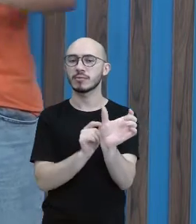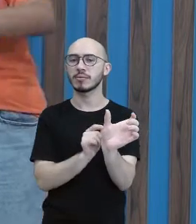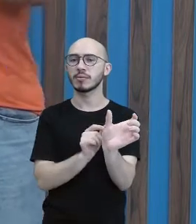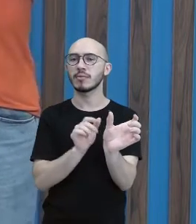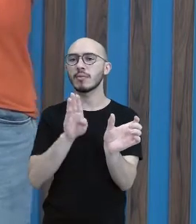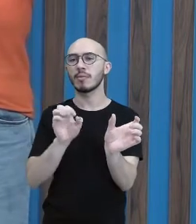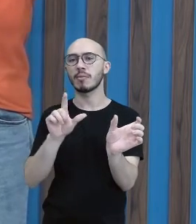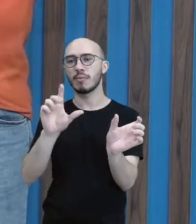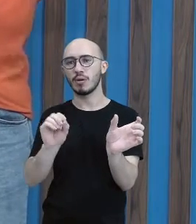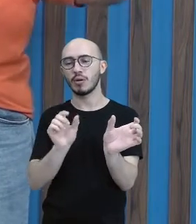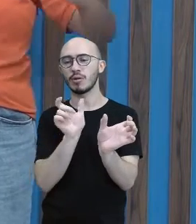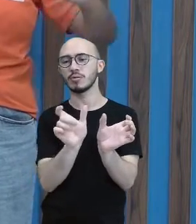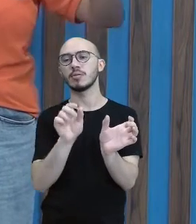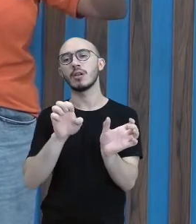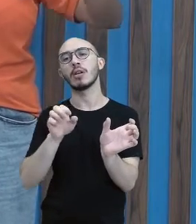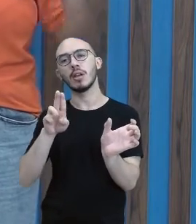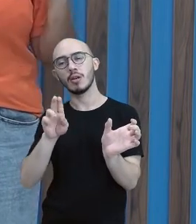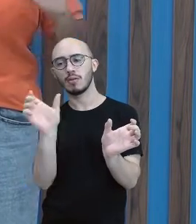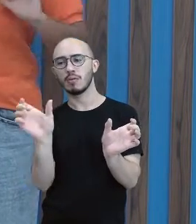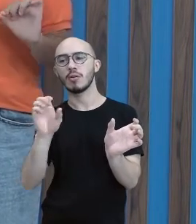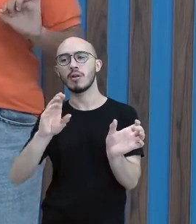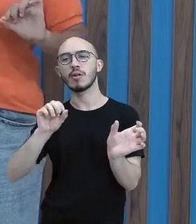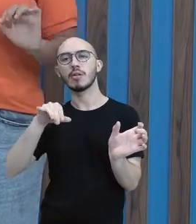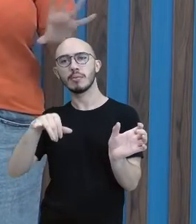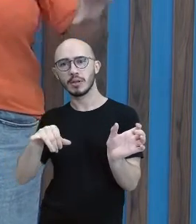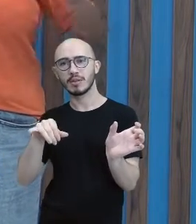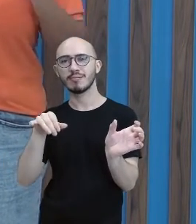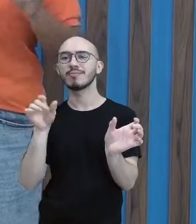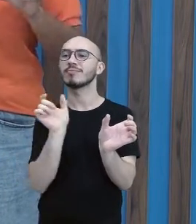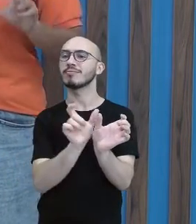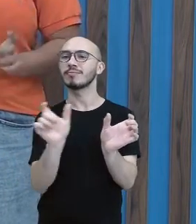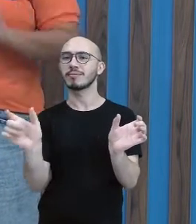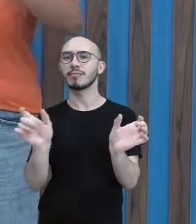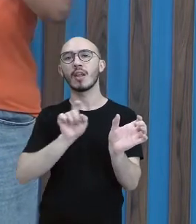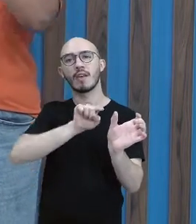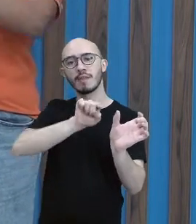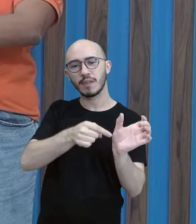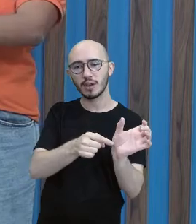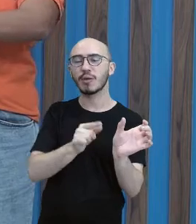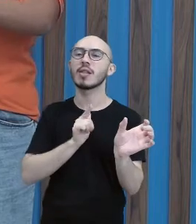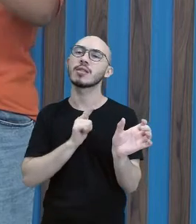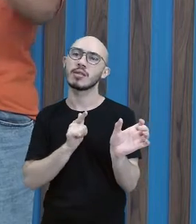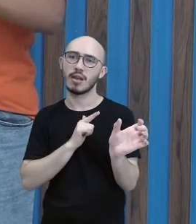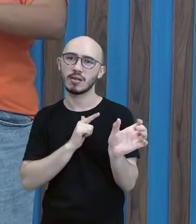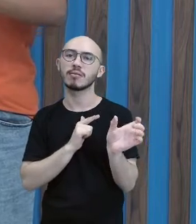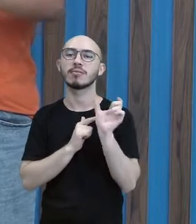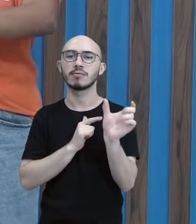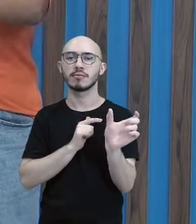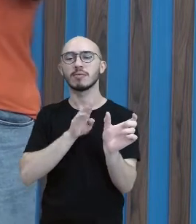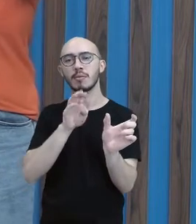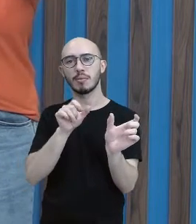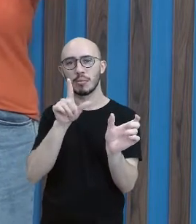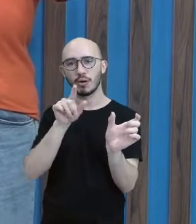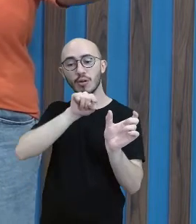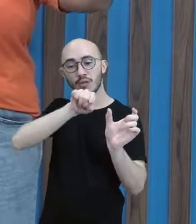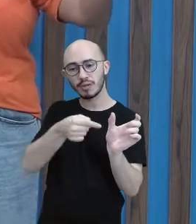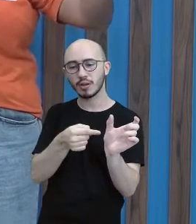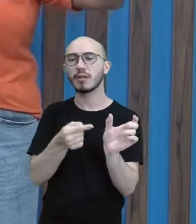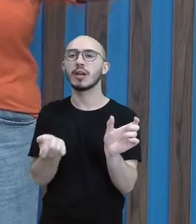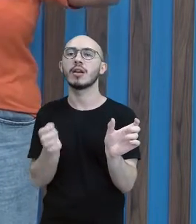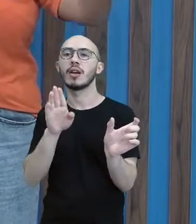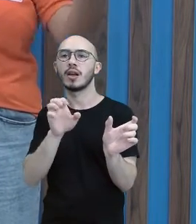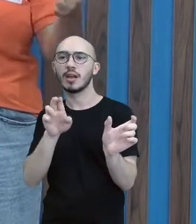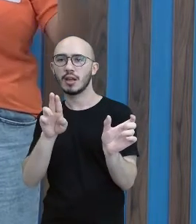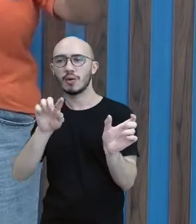estou deslocando esses elementos. Então, eu pus o quê? O objeto direto, o complemento no início da